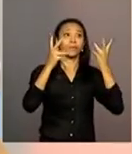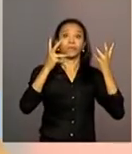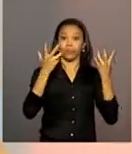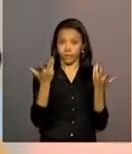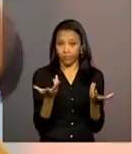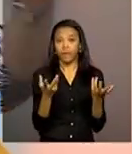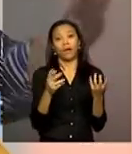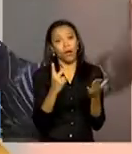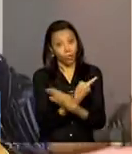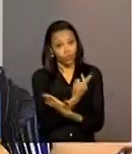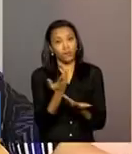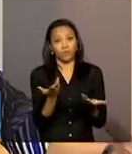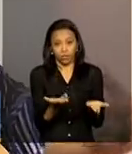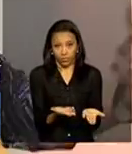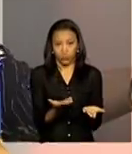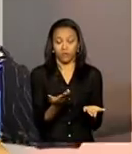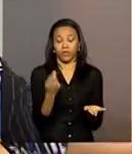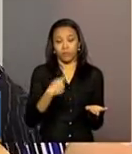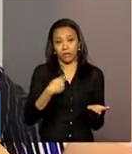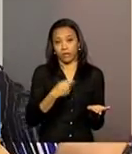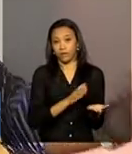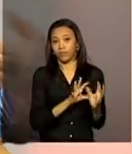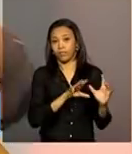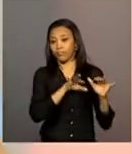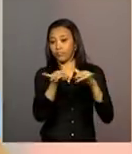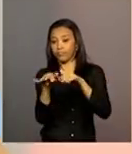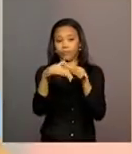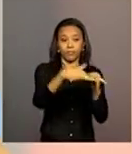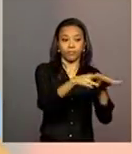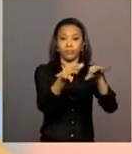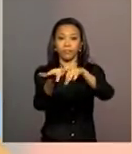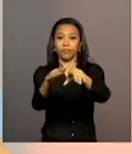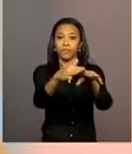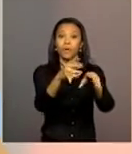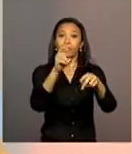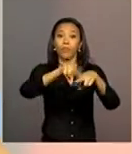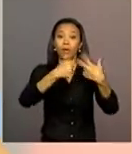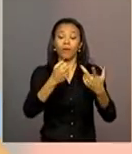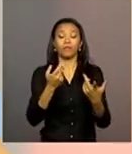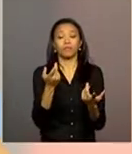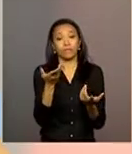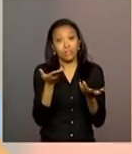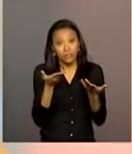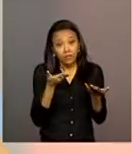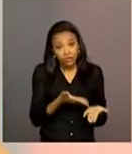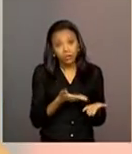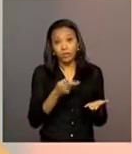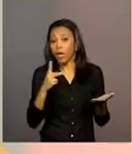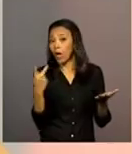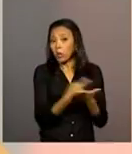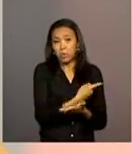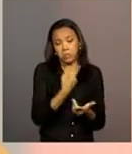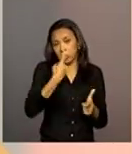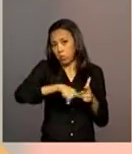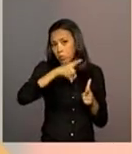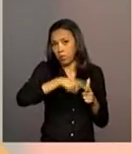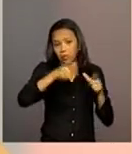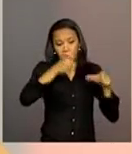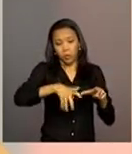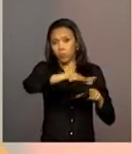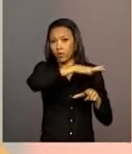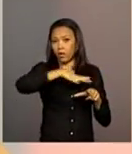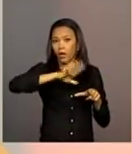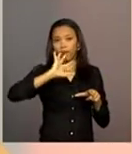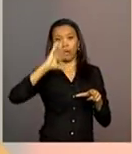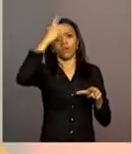uma população toda tem que ser deslocada para outra área frente oo risco né que houve em determinado momento naquele